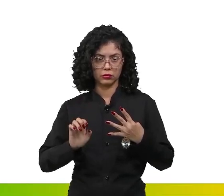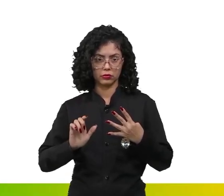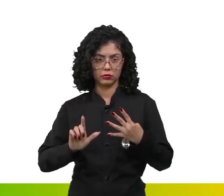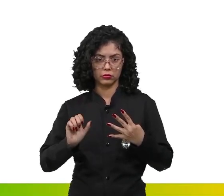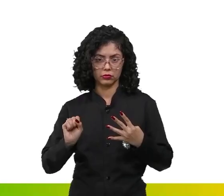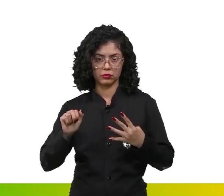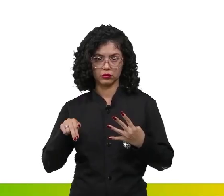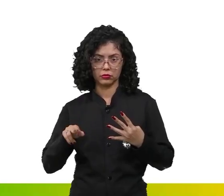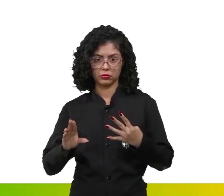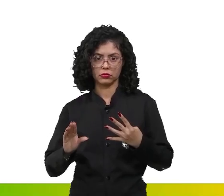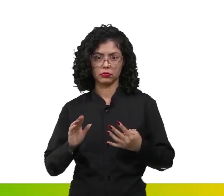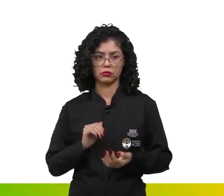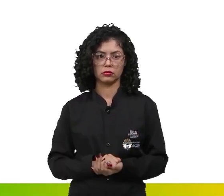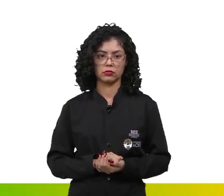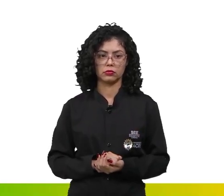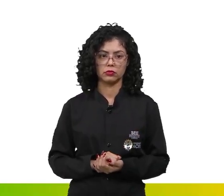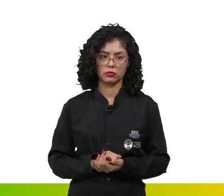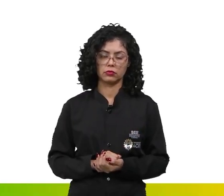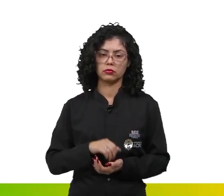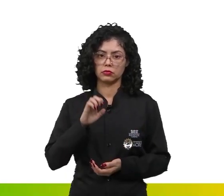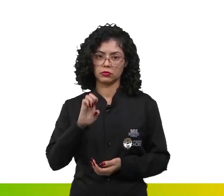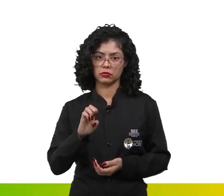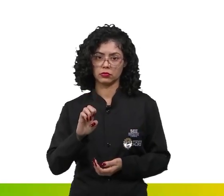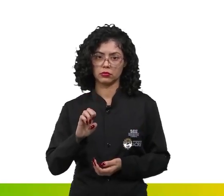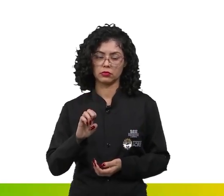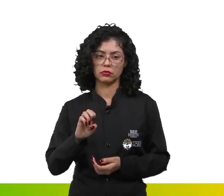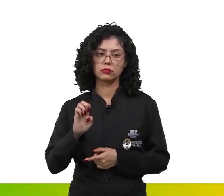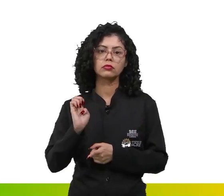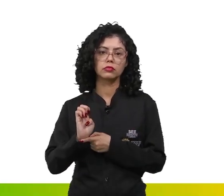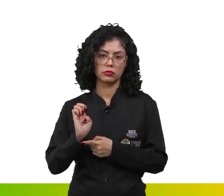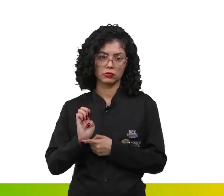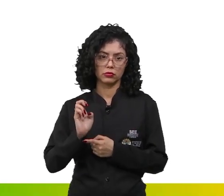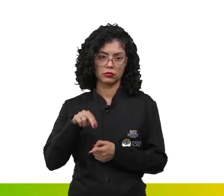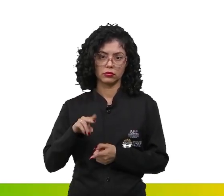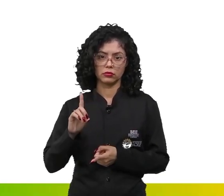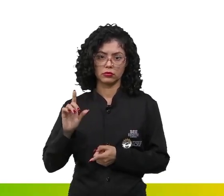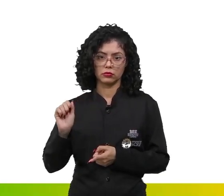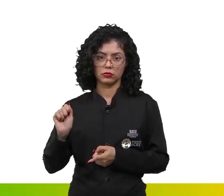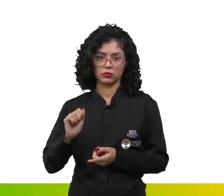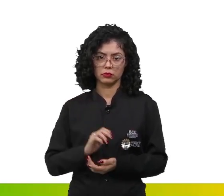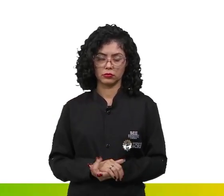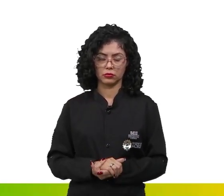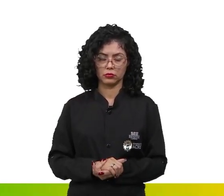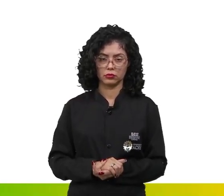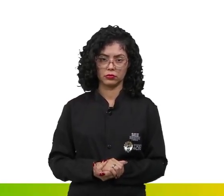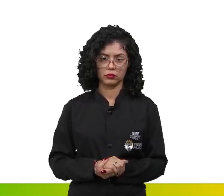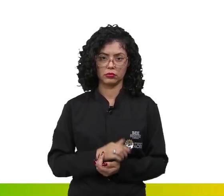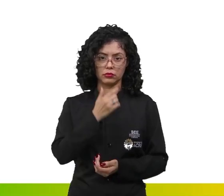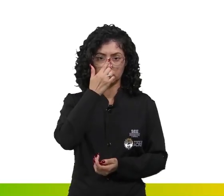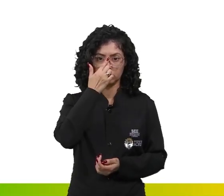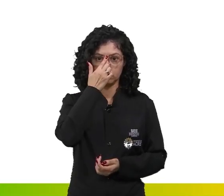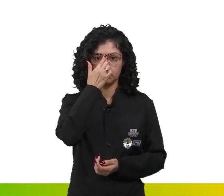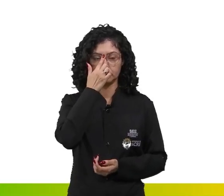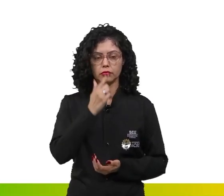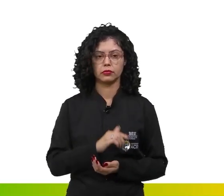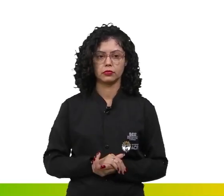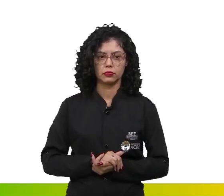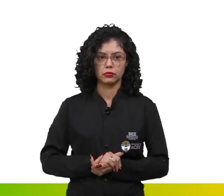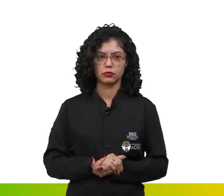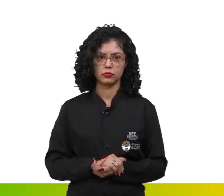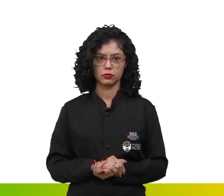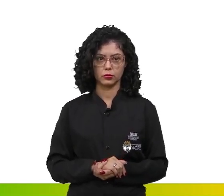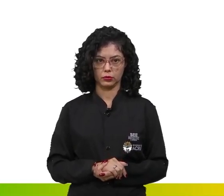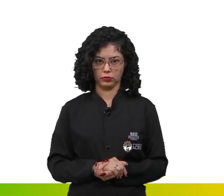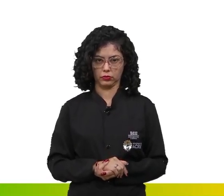Mbeki, D, Nelson Mandela, ou letra E, nenhuma dessas